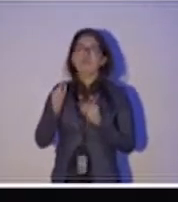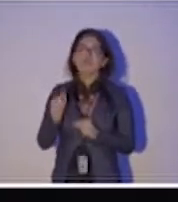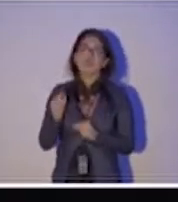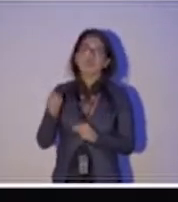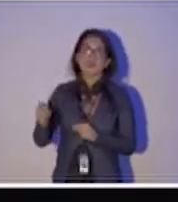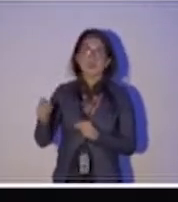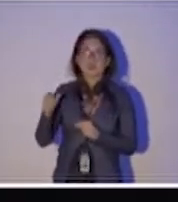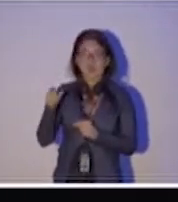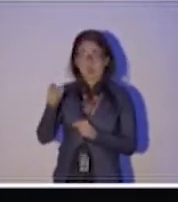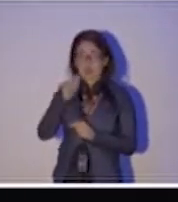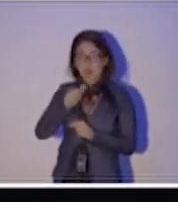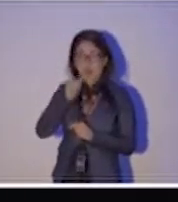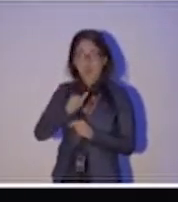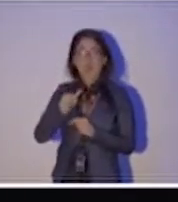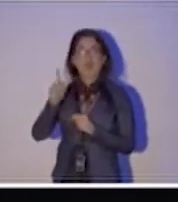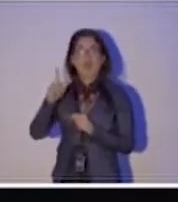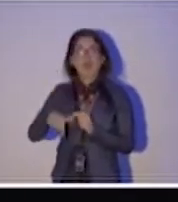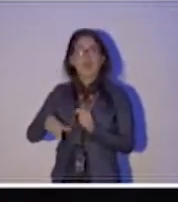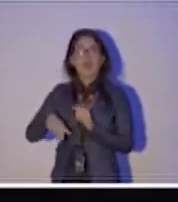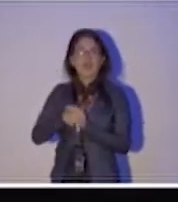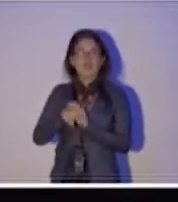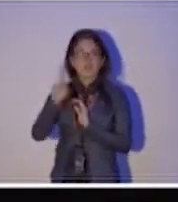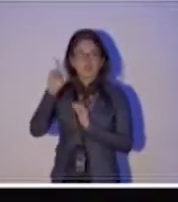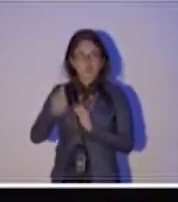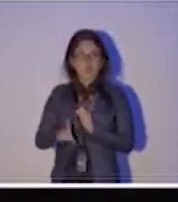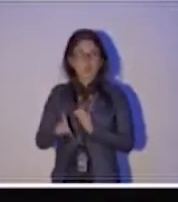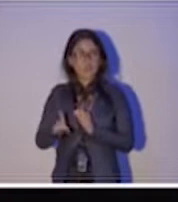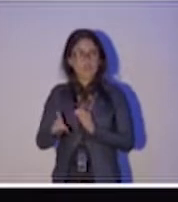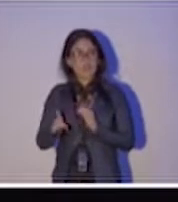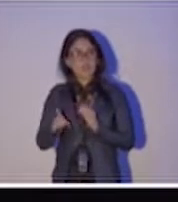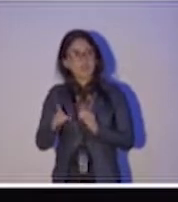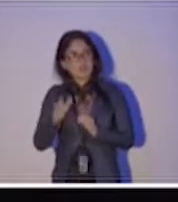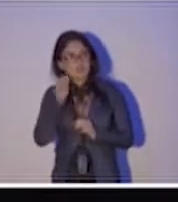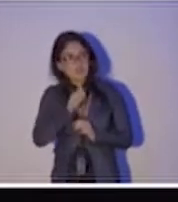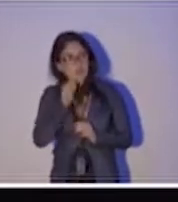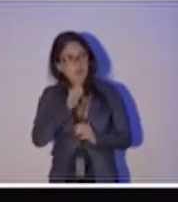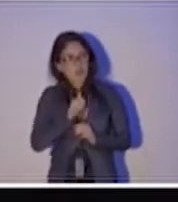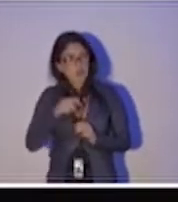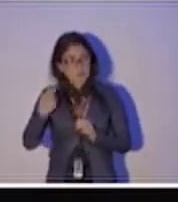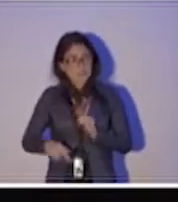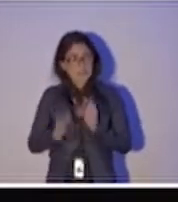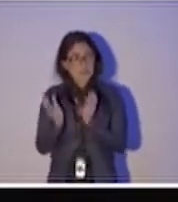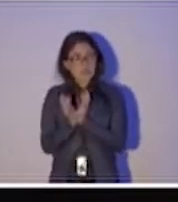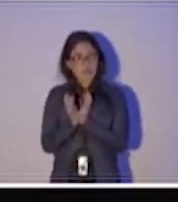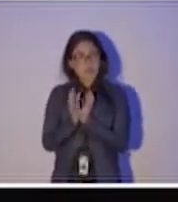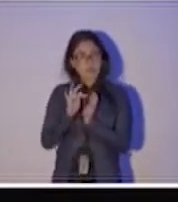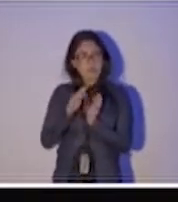Relações Institucionais da Fundação Lehman, Lara Alcadipani. Bem-vinda!